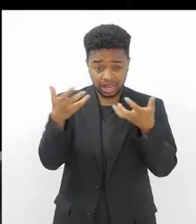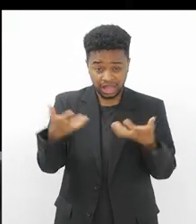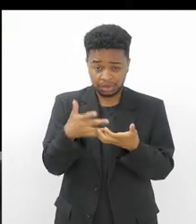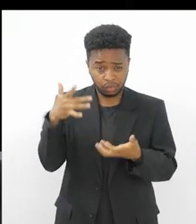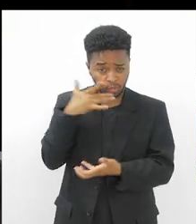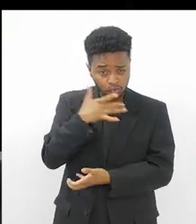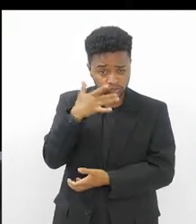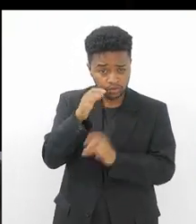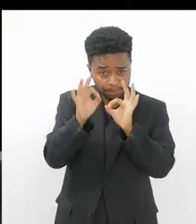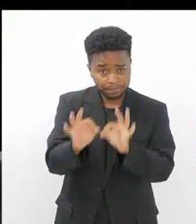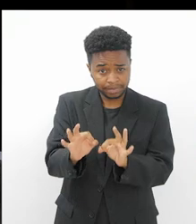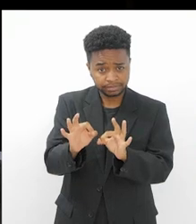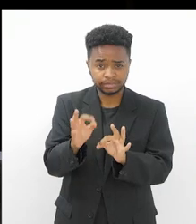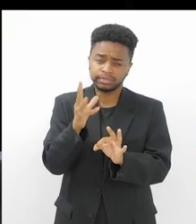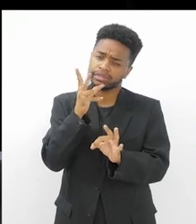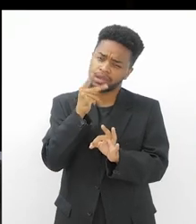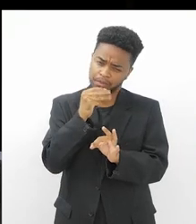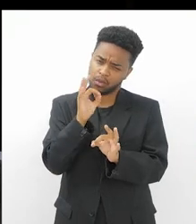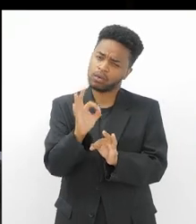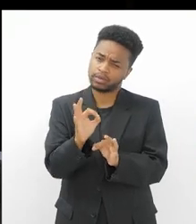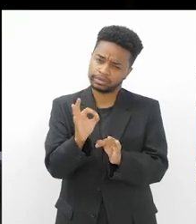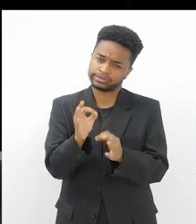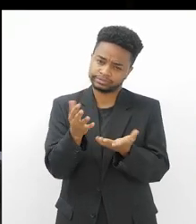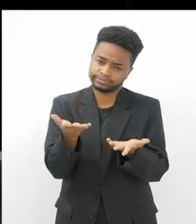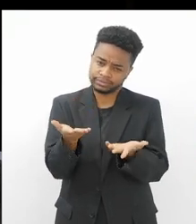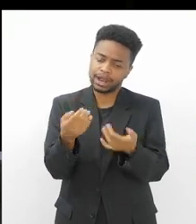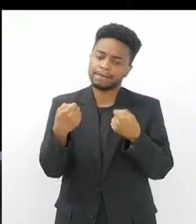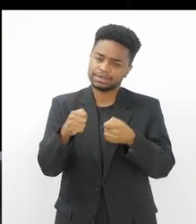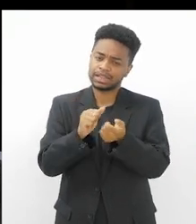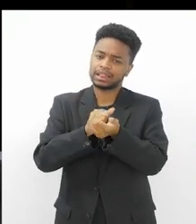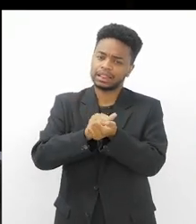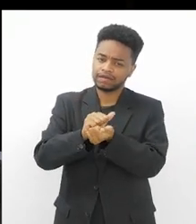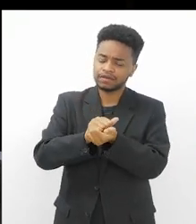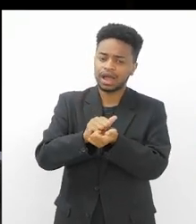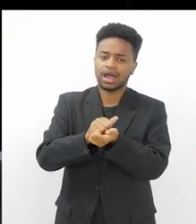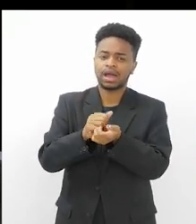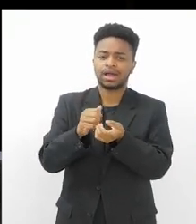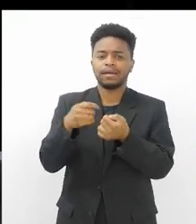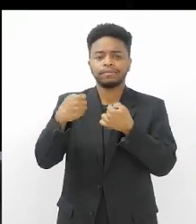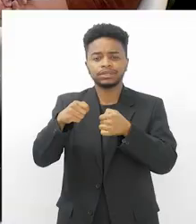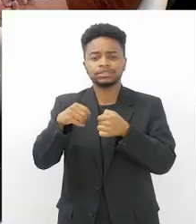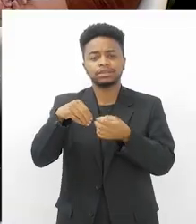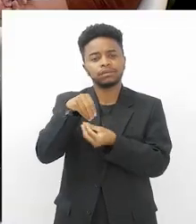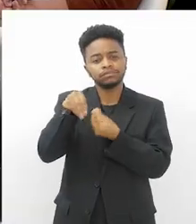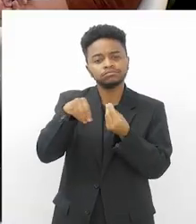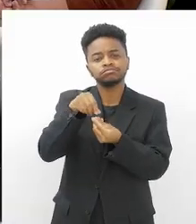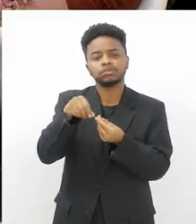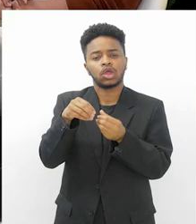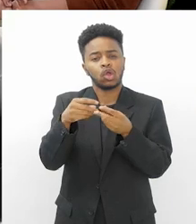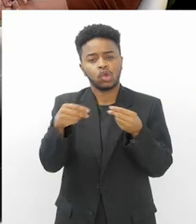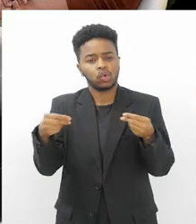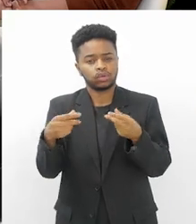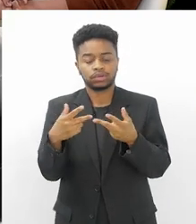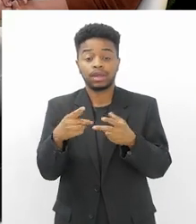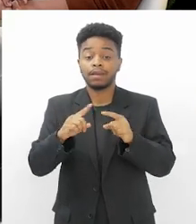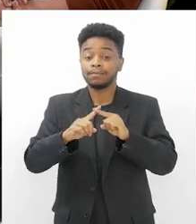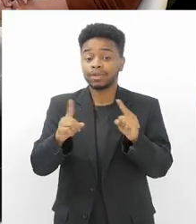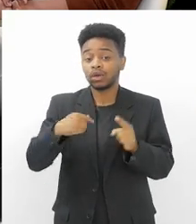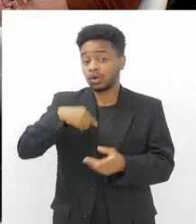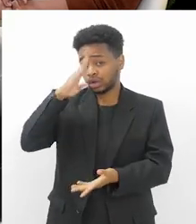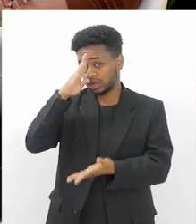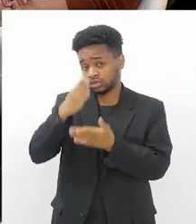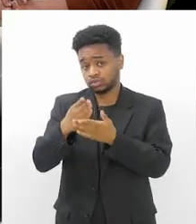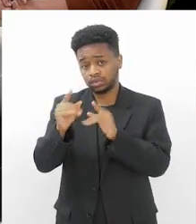fazer uma salada, digamos assim, que a salada fique gostosa, isso demora um tempo, né? Você tem que lavar, tem que temperar e